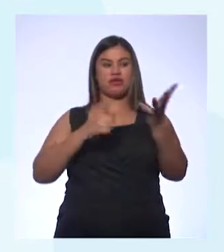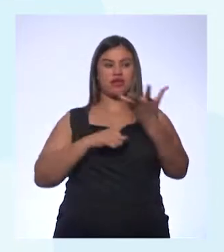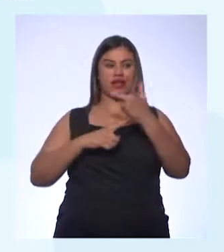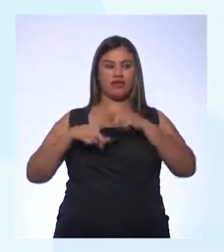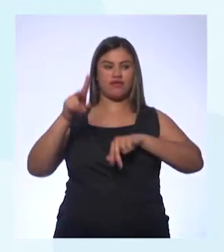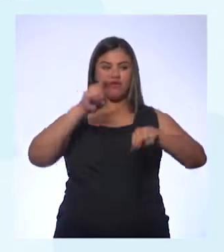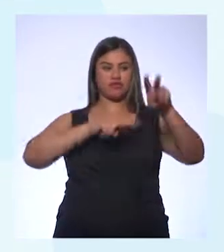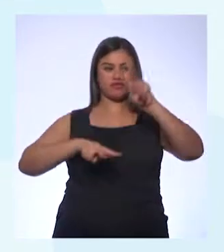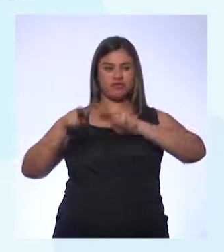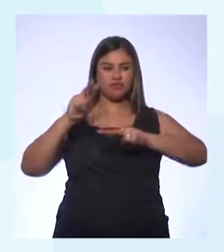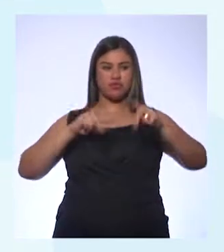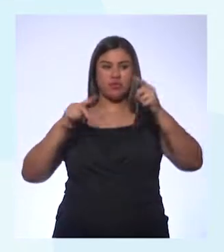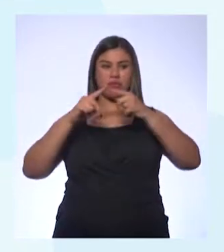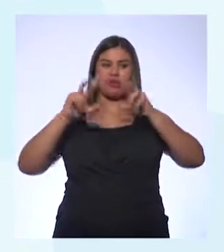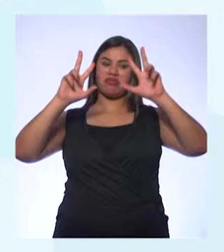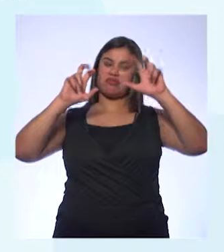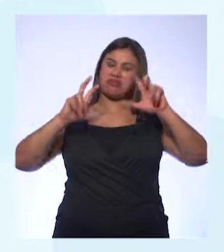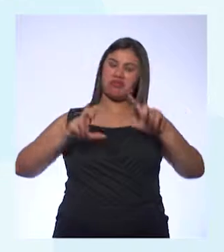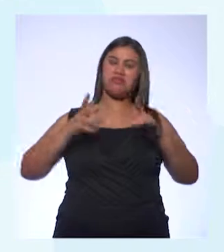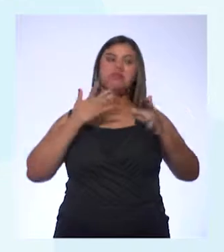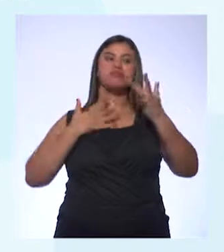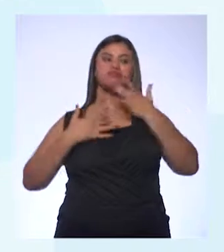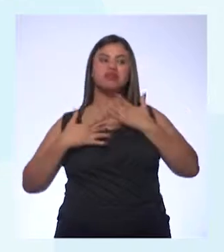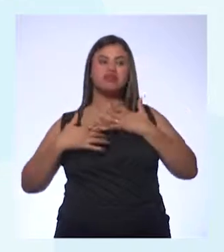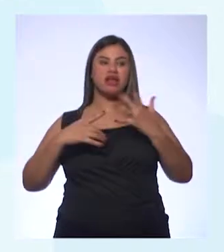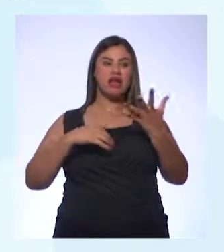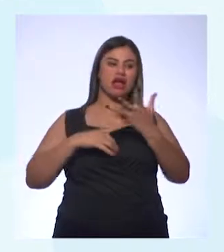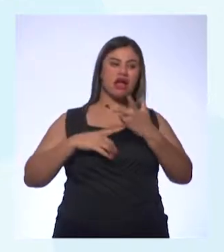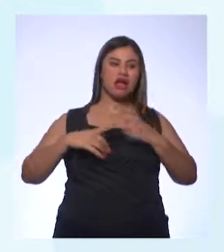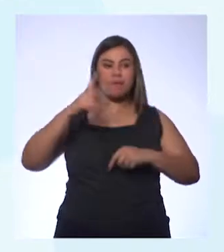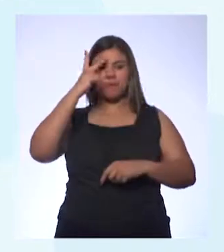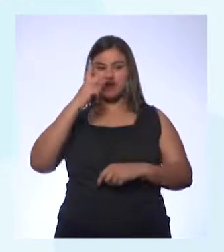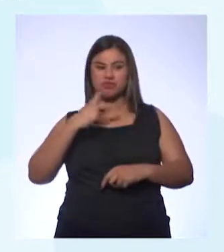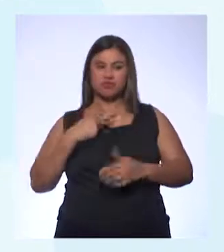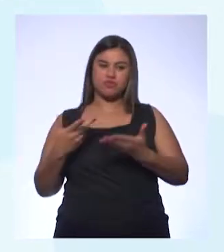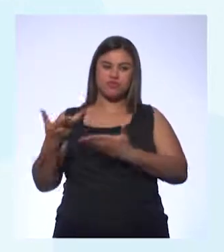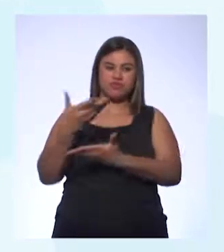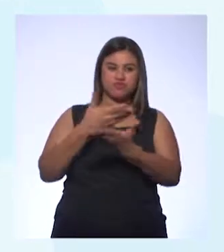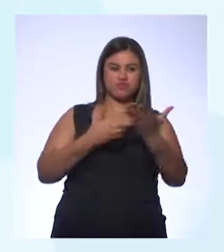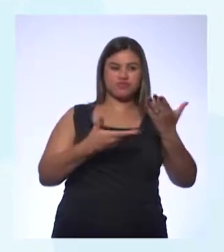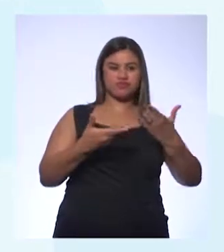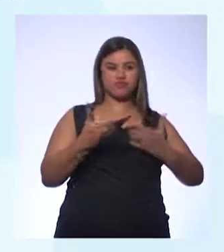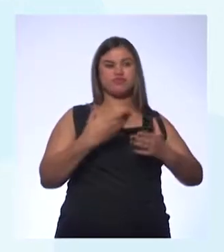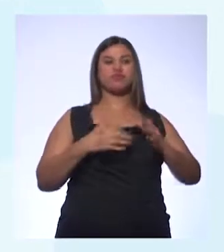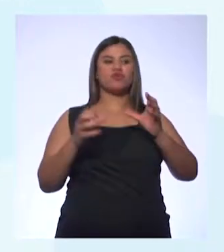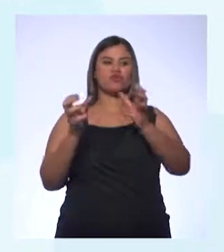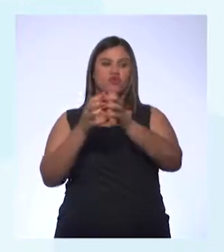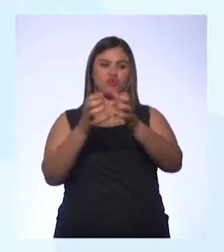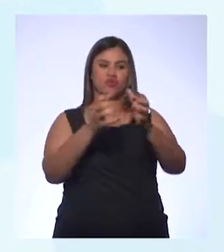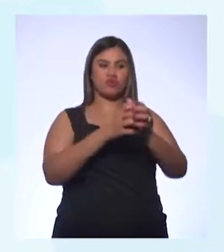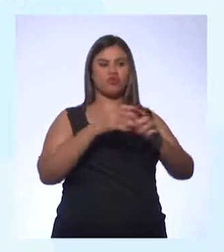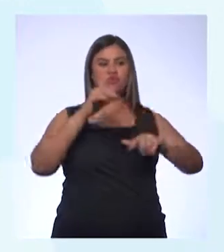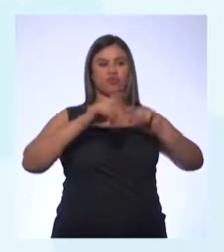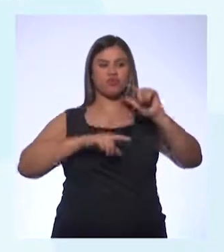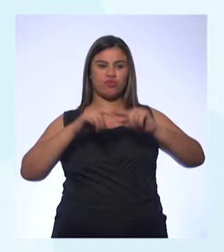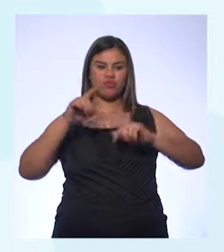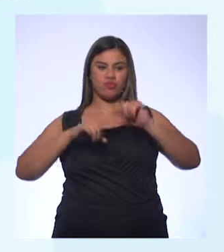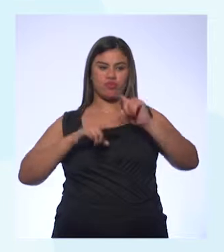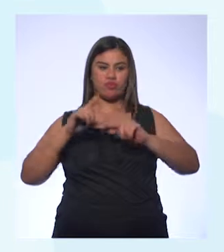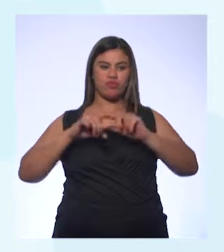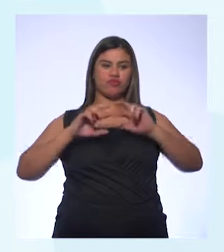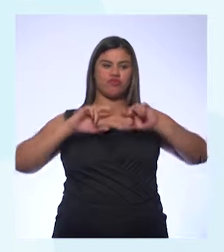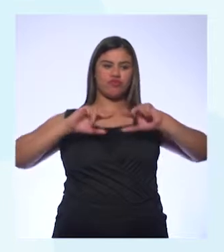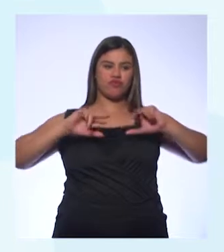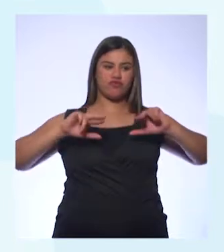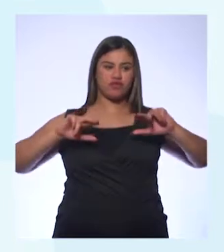base em temas ou interesses artísticos de modo individual, coletivo e colaborativo, fazendo uso de materiais, instrumentos e